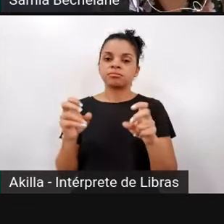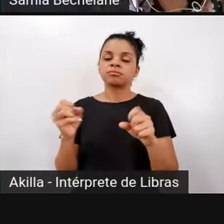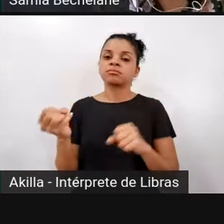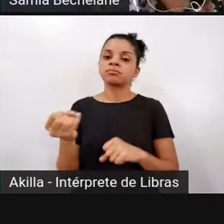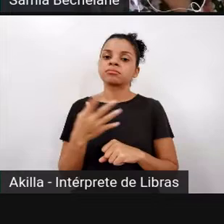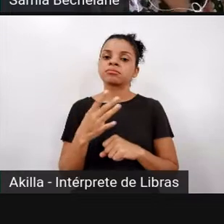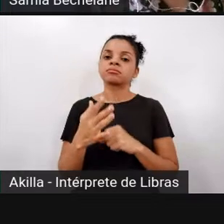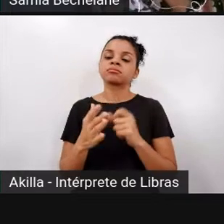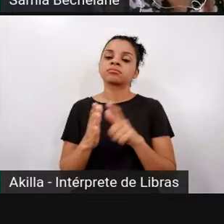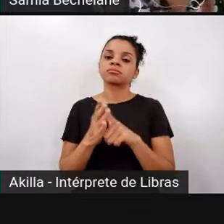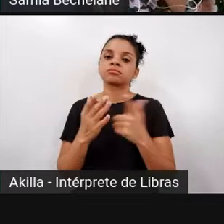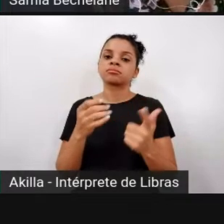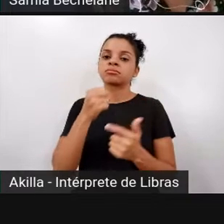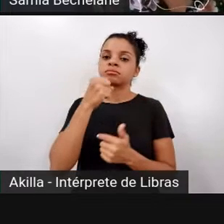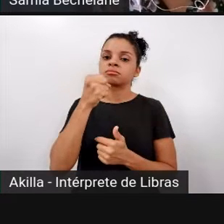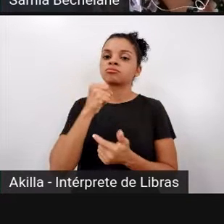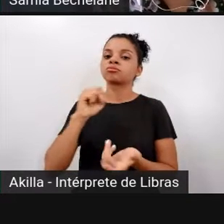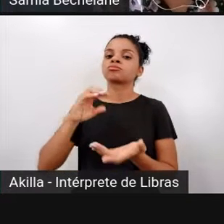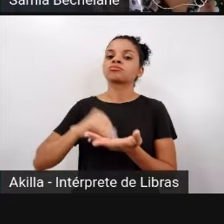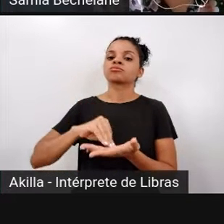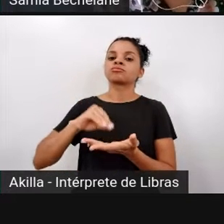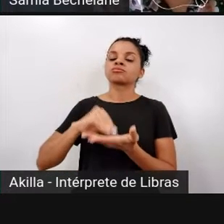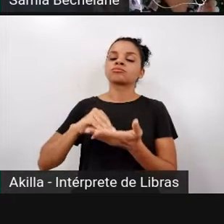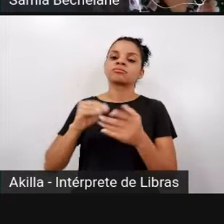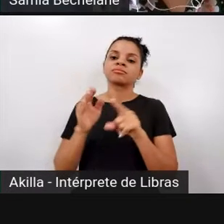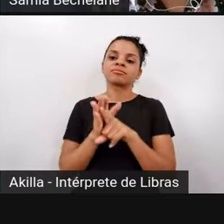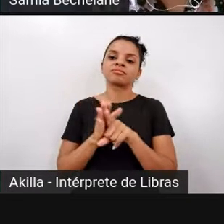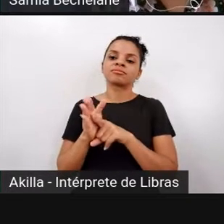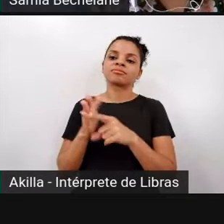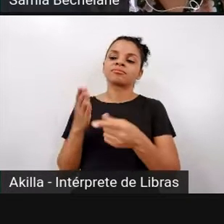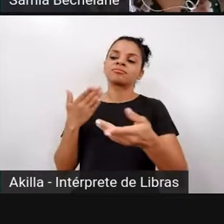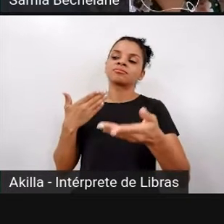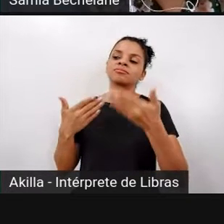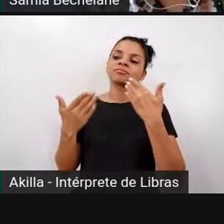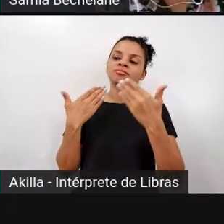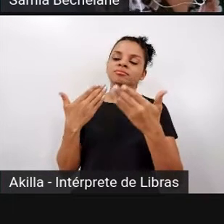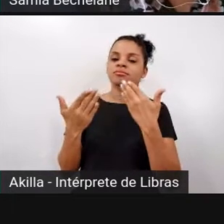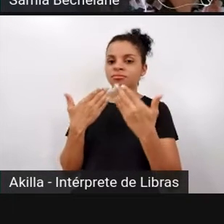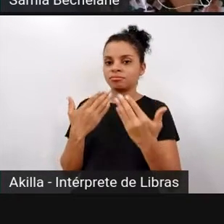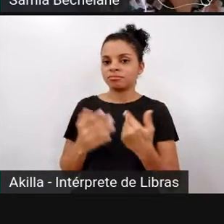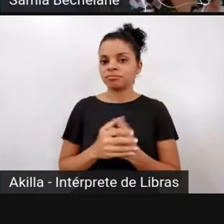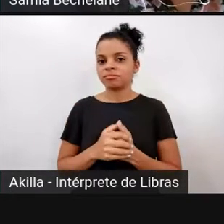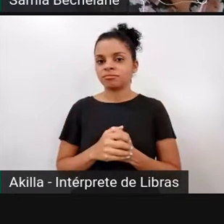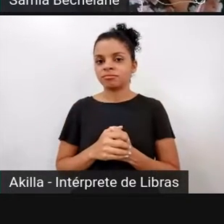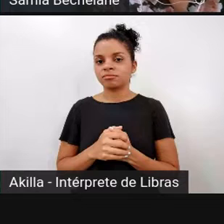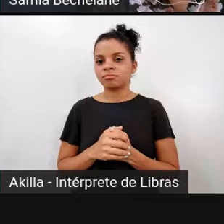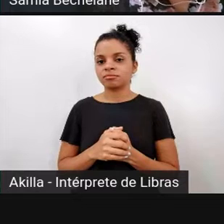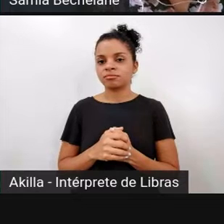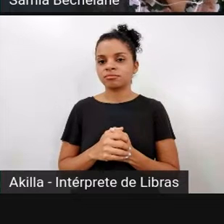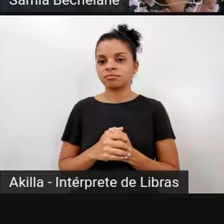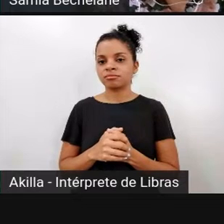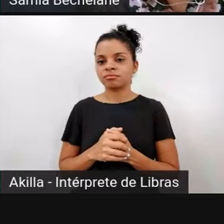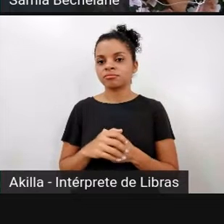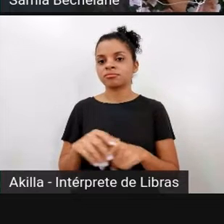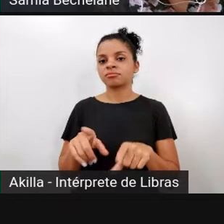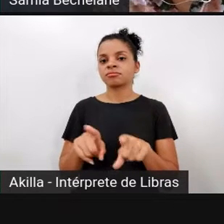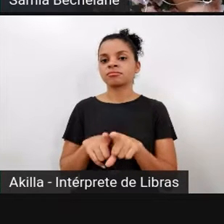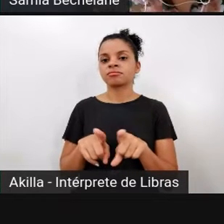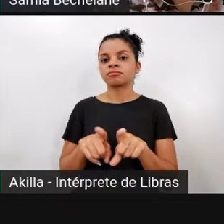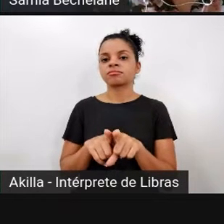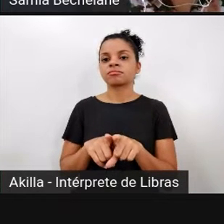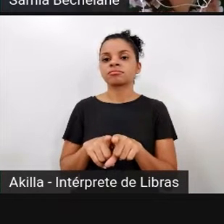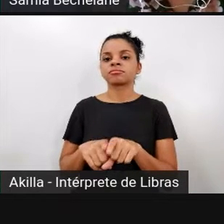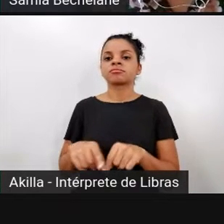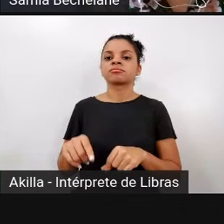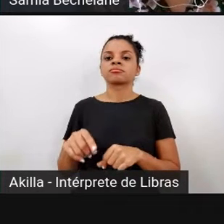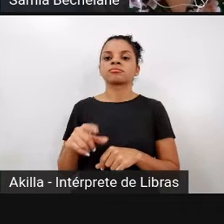né, de uma discussão mais profunda. Destaco também a advocacy. Por quê? Porque ao